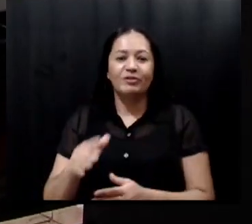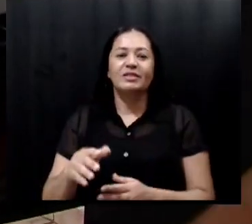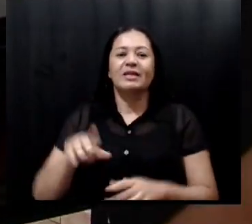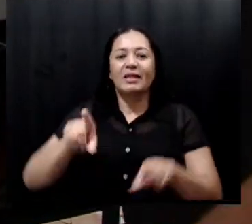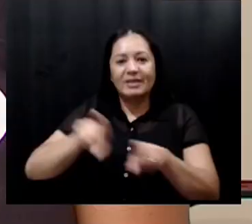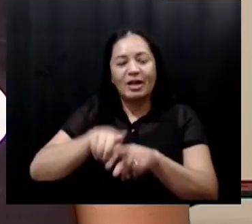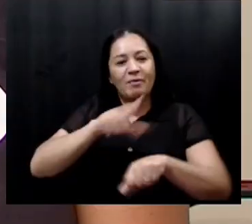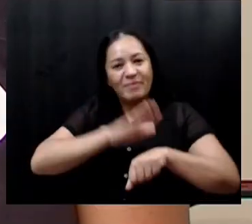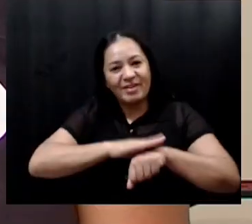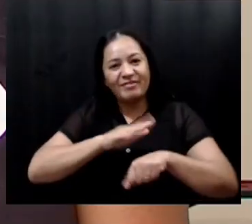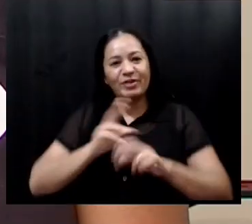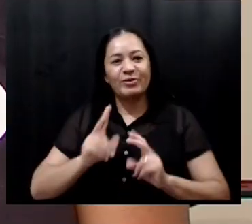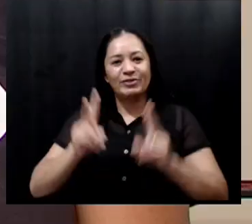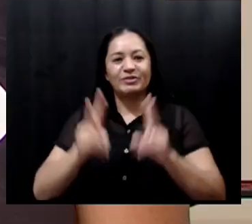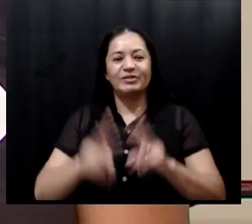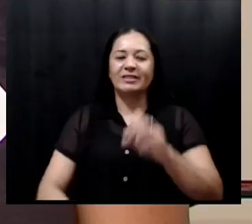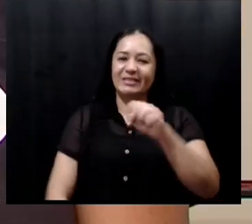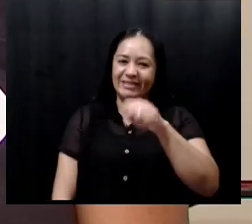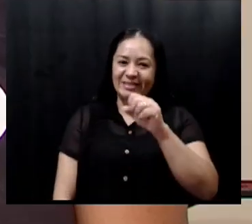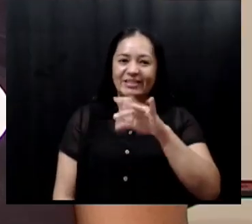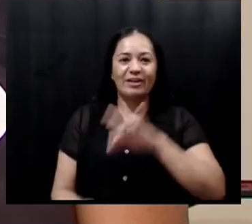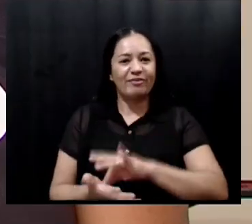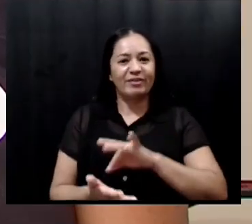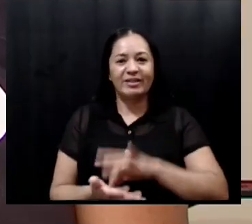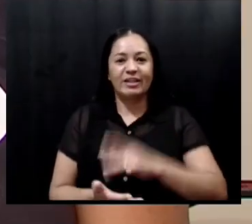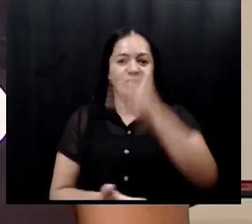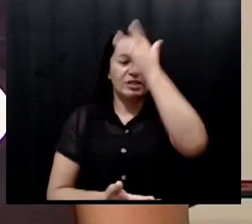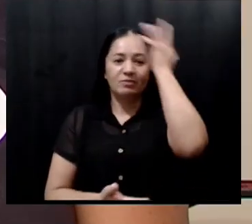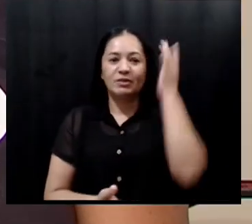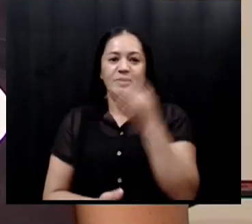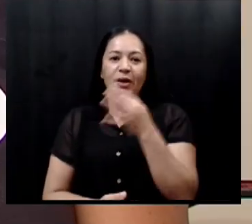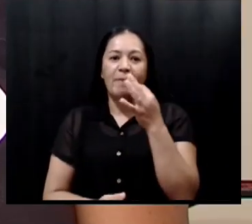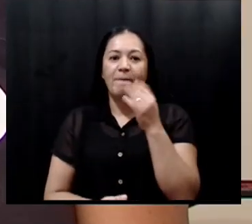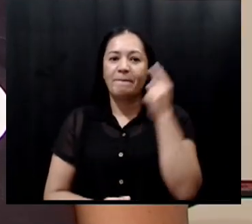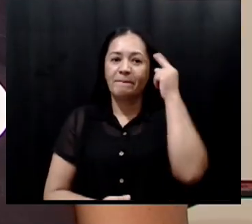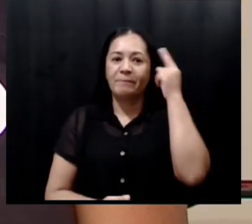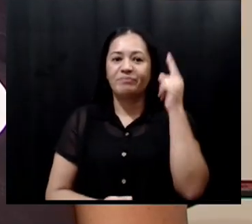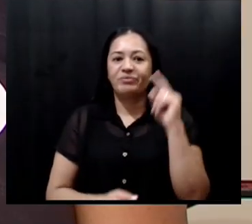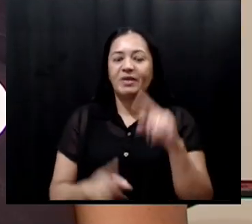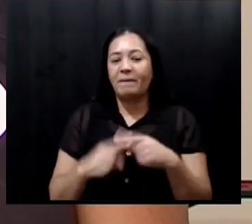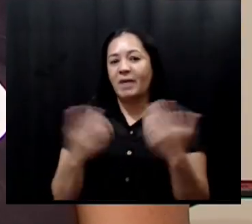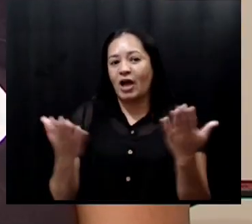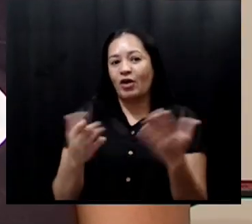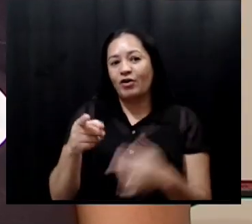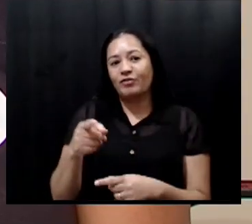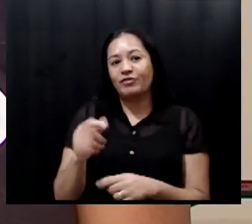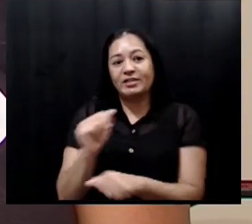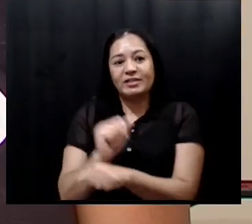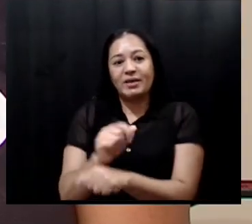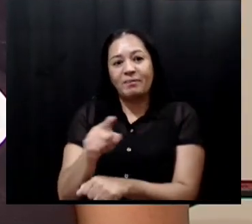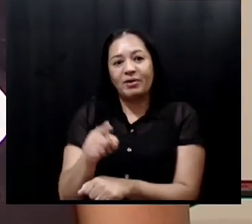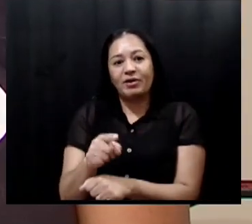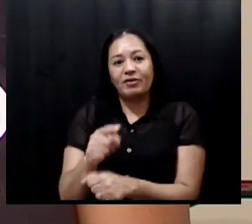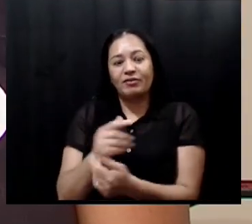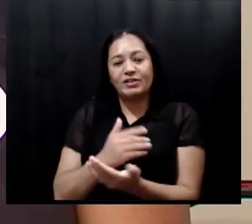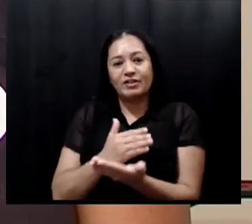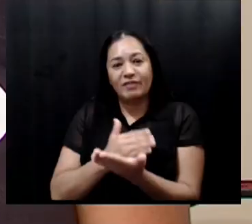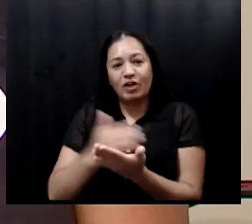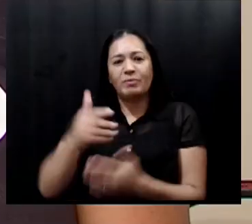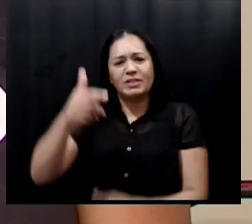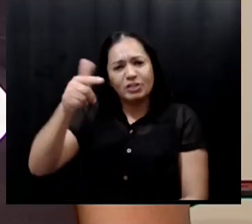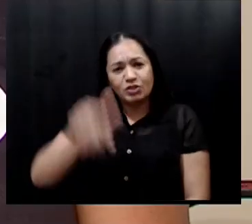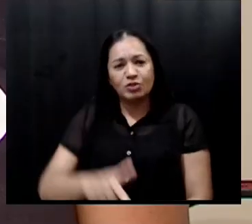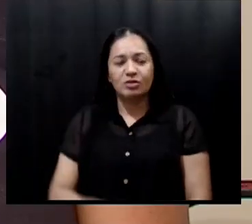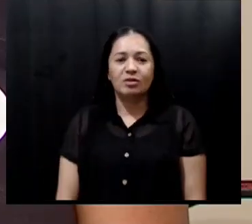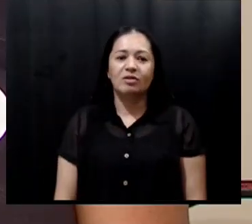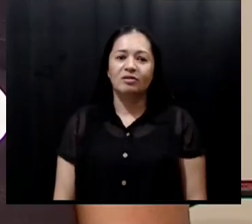Também, verdade. E as pessoas acham, mas agora que você parou, você vai começar tudo de novo? Mas